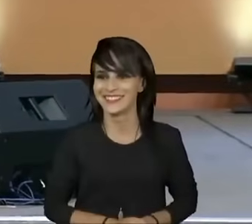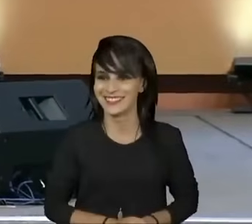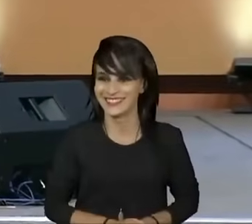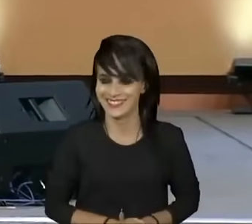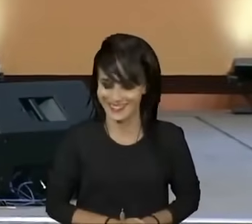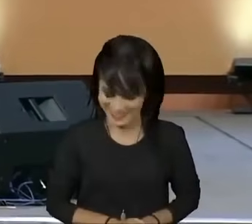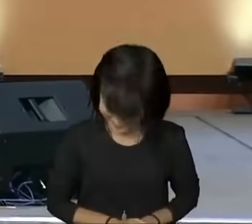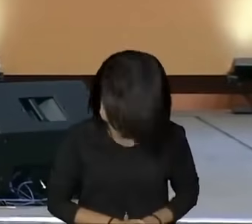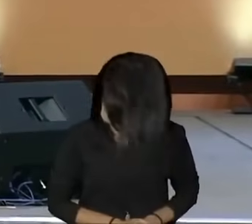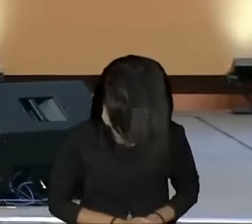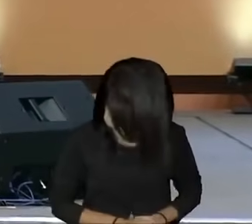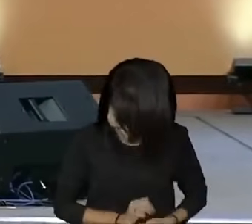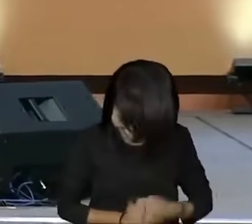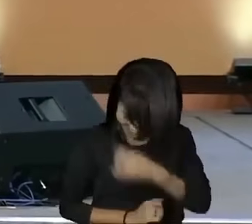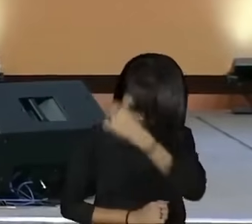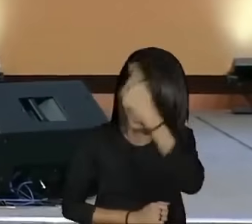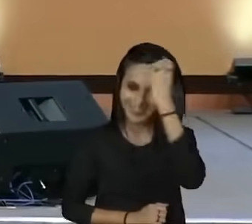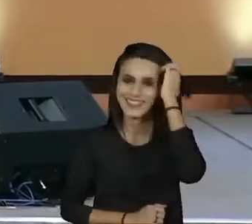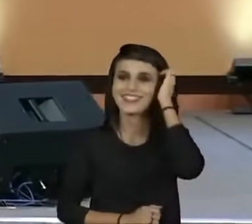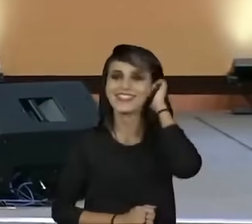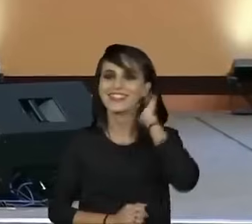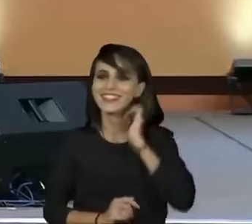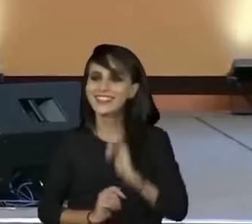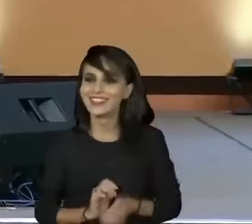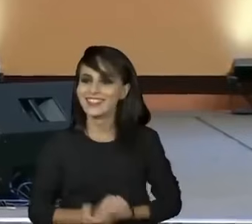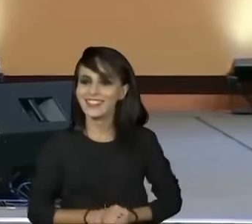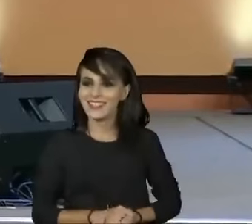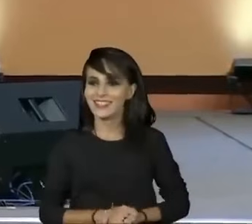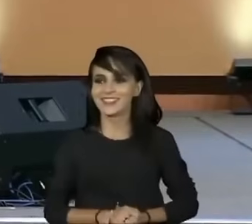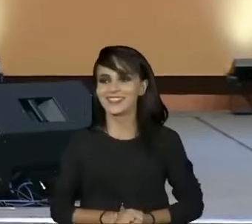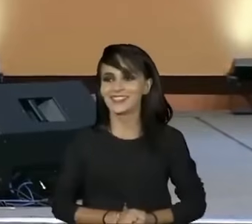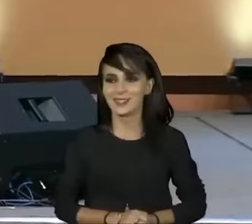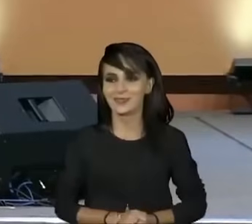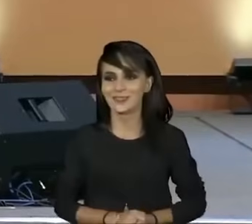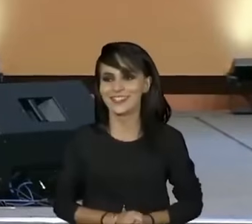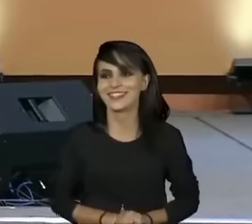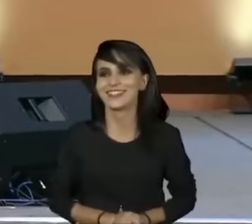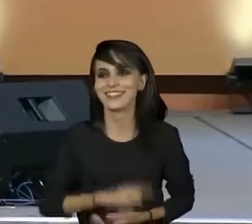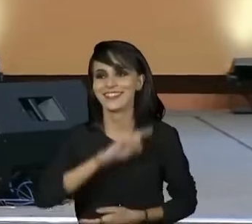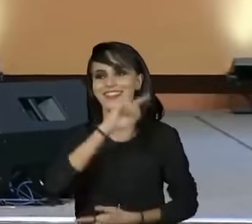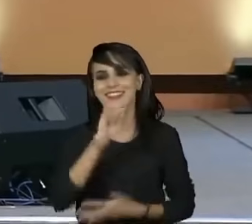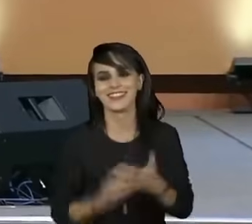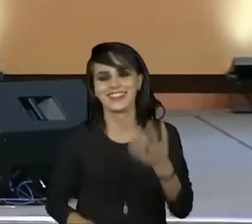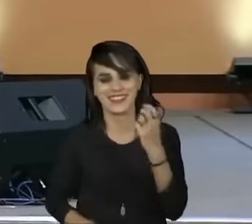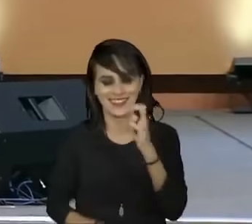Senhor Eita glória quinto